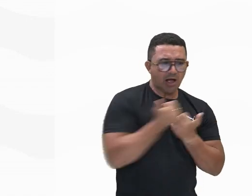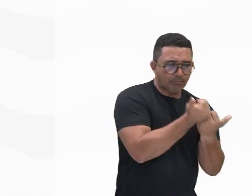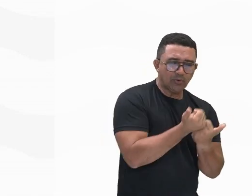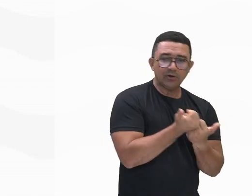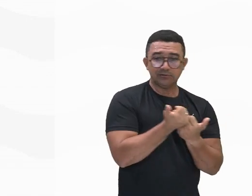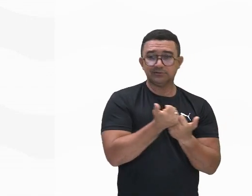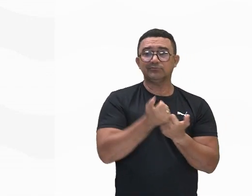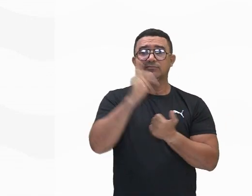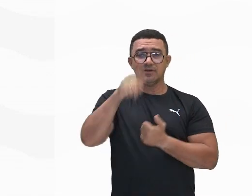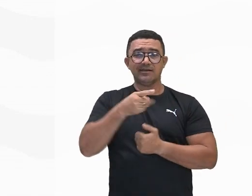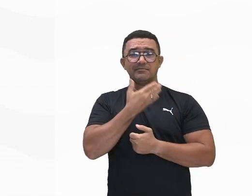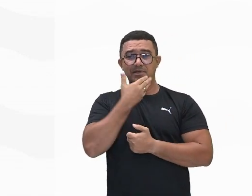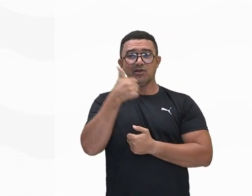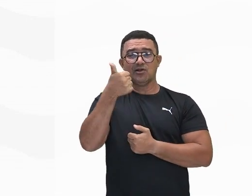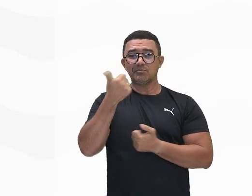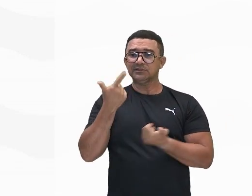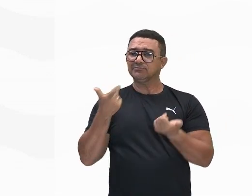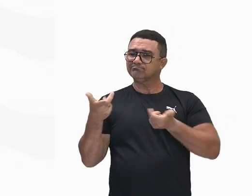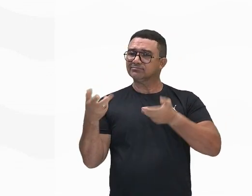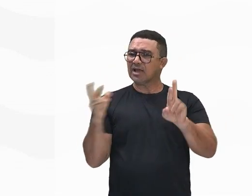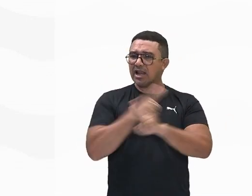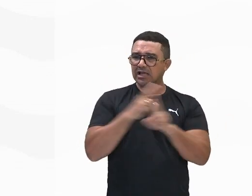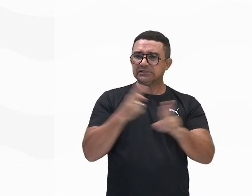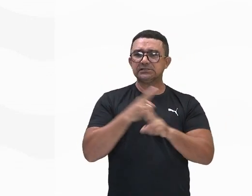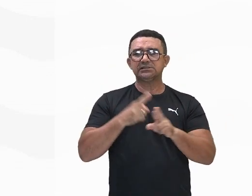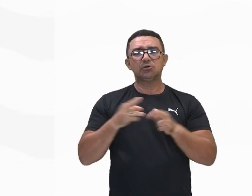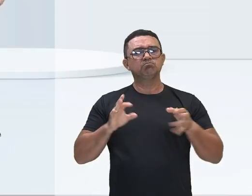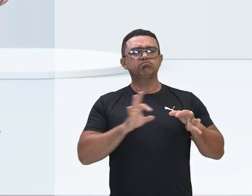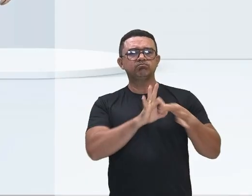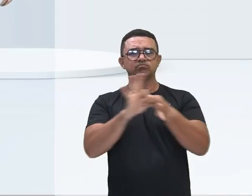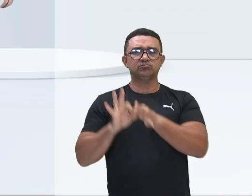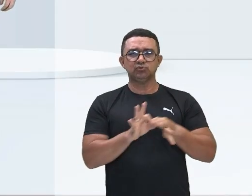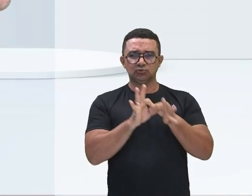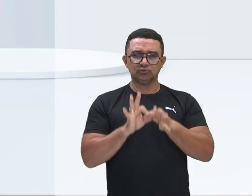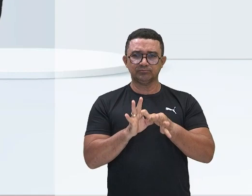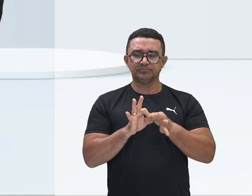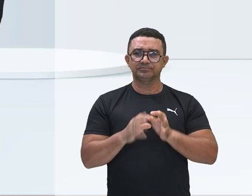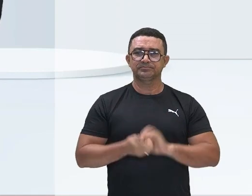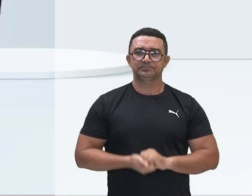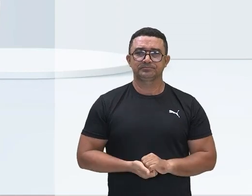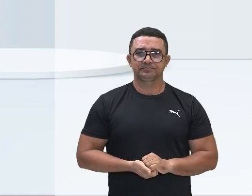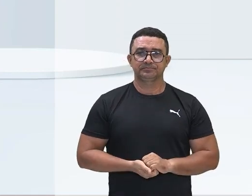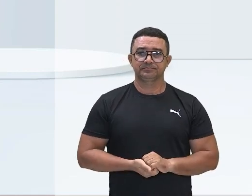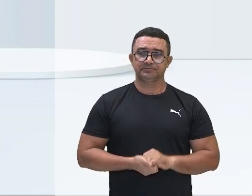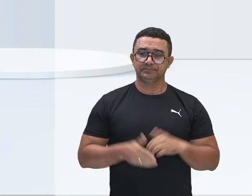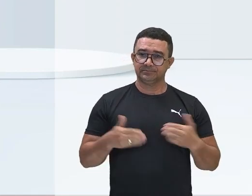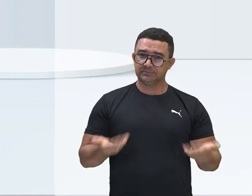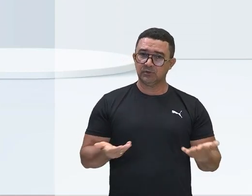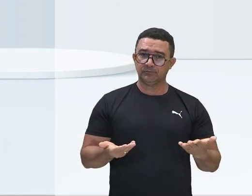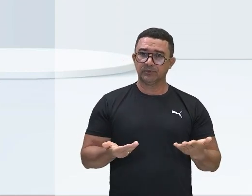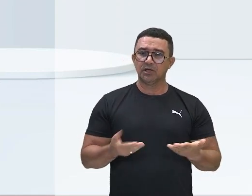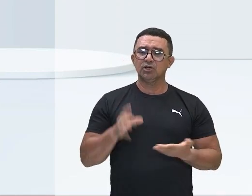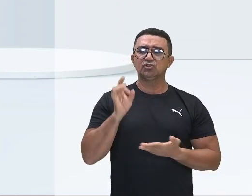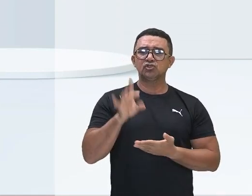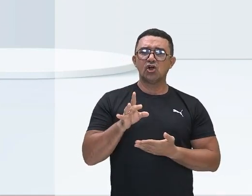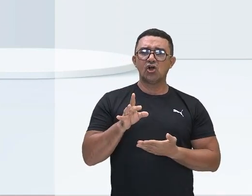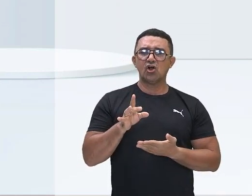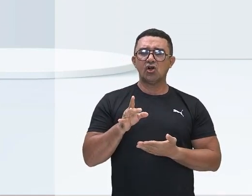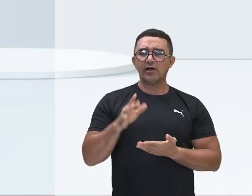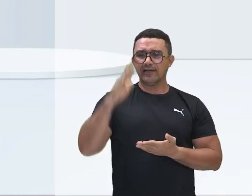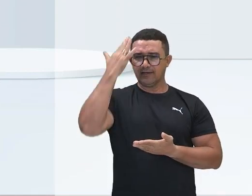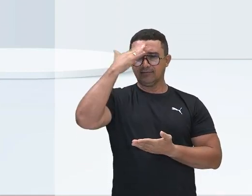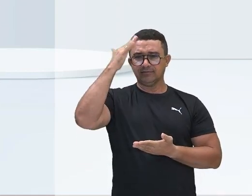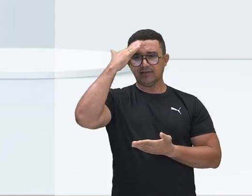mais harmoniosa e solidária. Certo, turma? Então, só para a gente entender